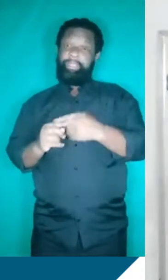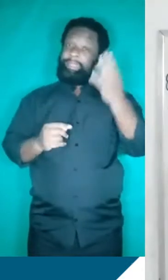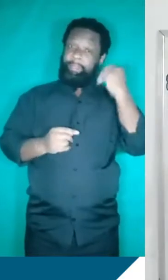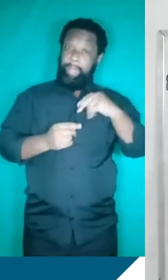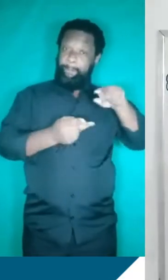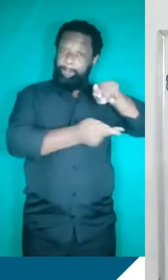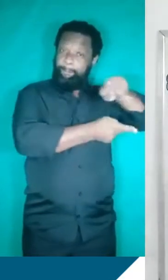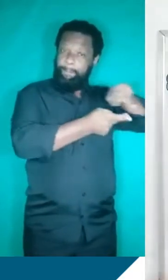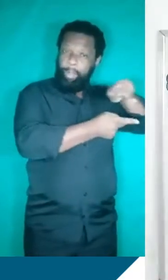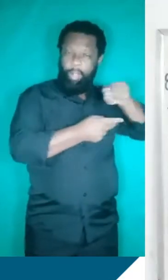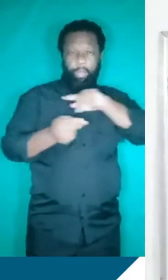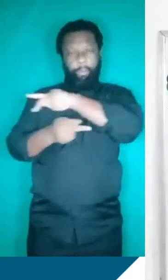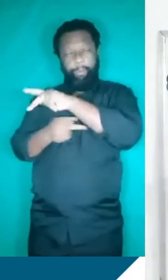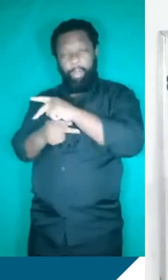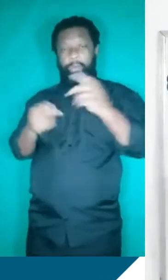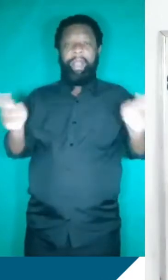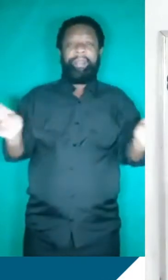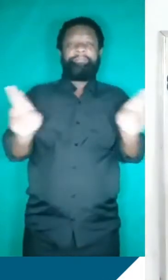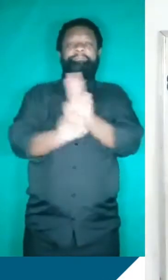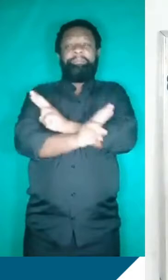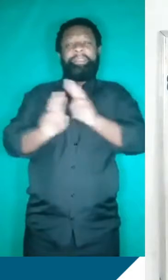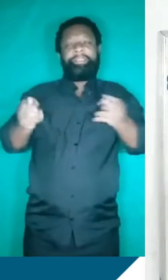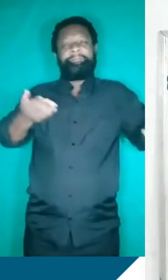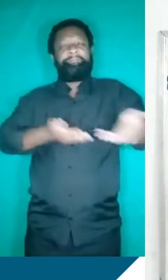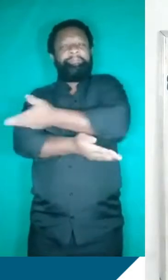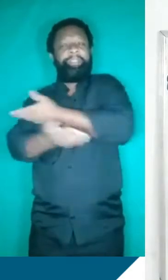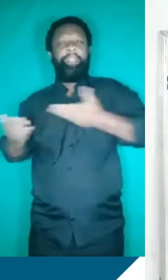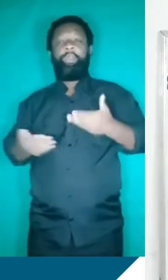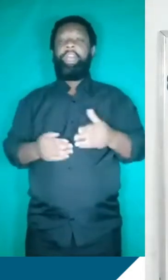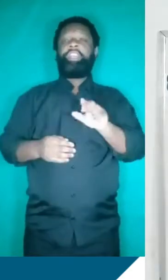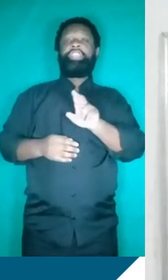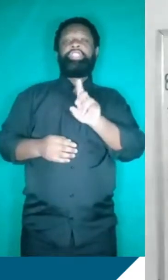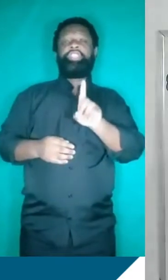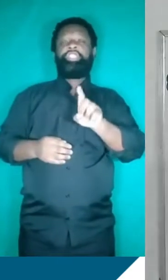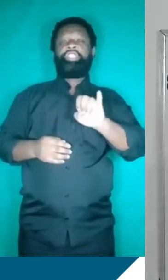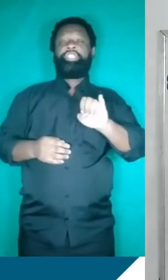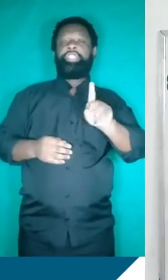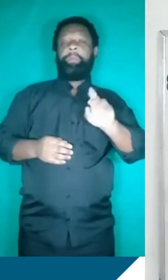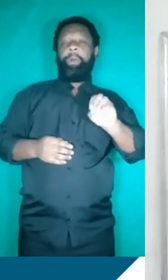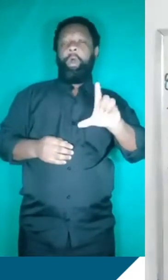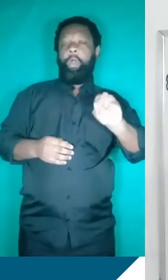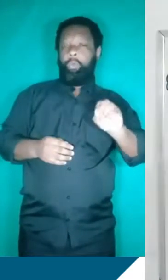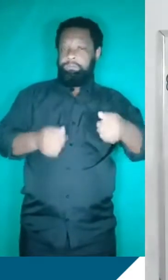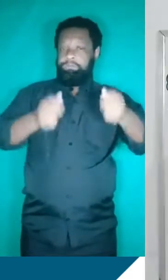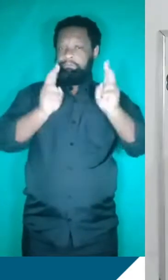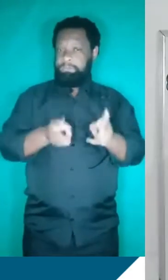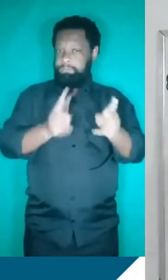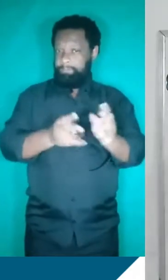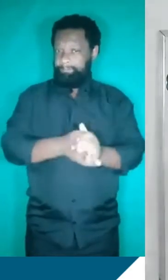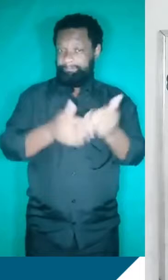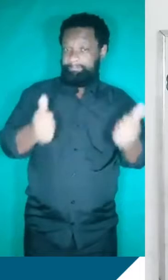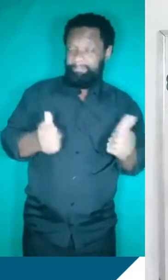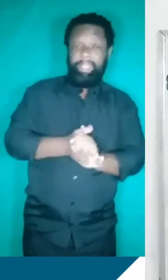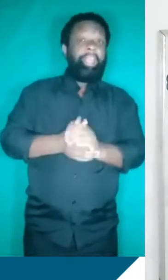o tipo de interação que se estabelece entre moléculas desse tipo aqui é o dipolo-dipolo ou dipolo permanente-dipolo